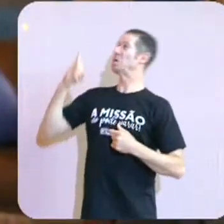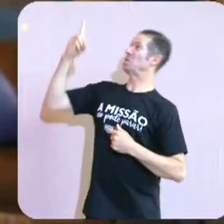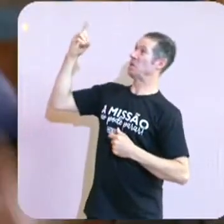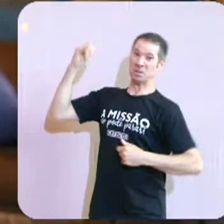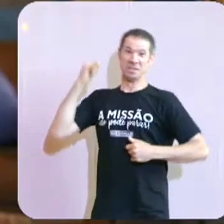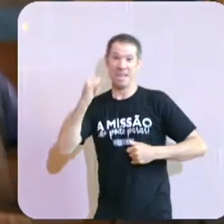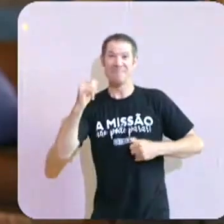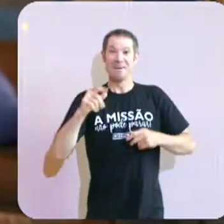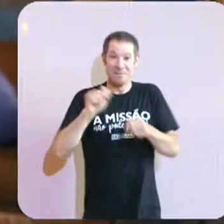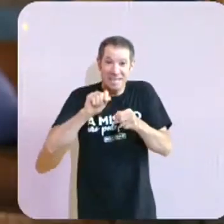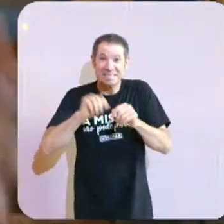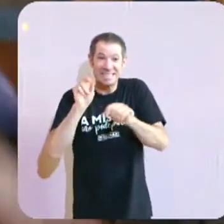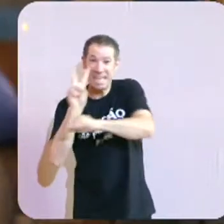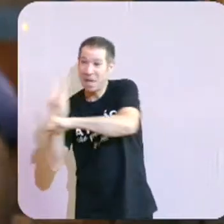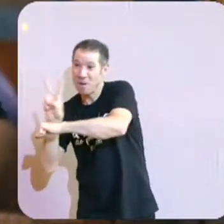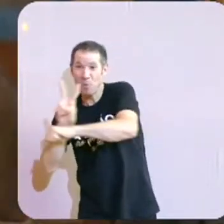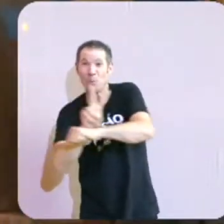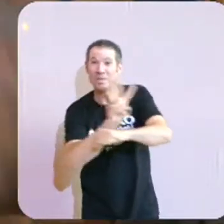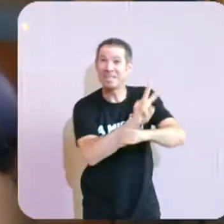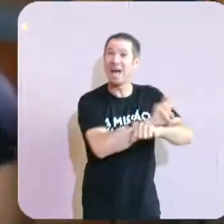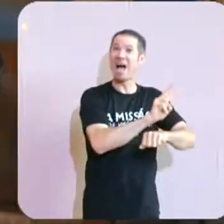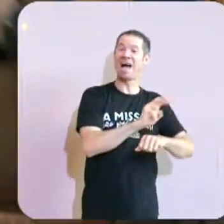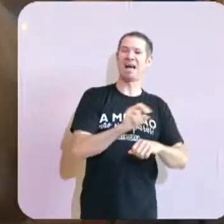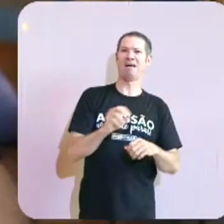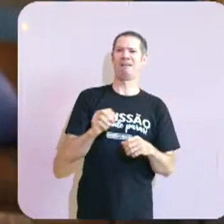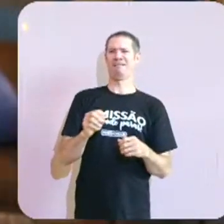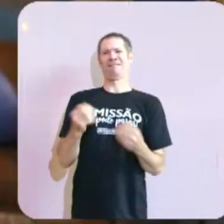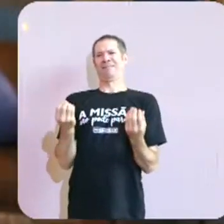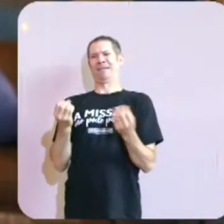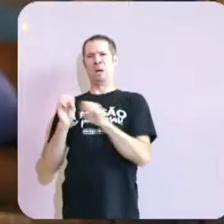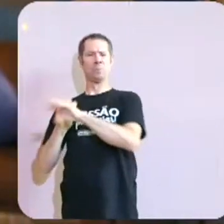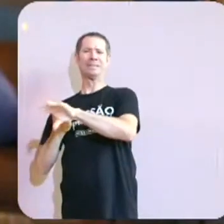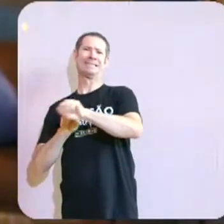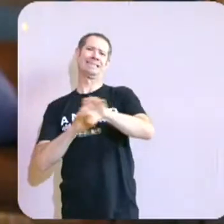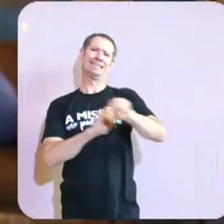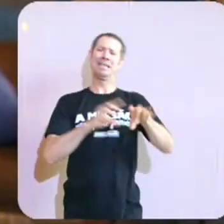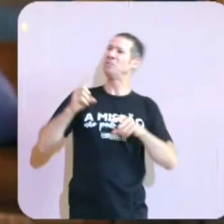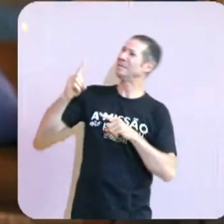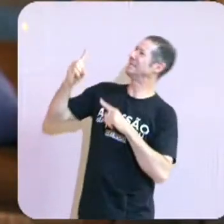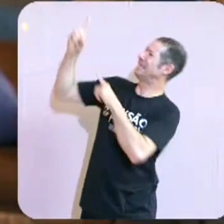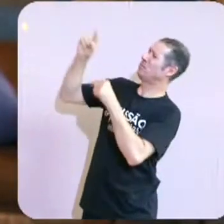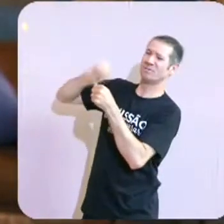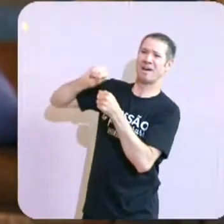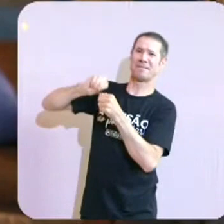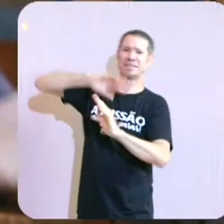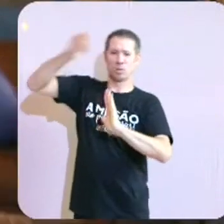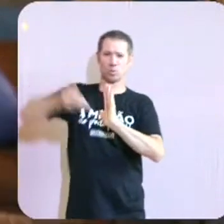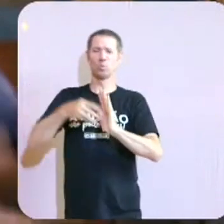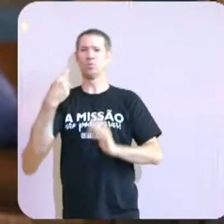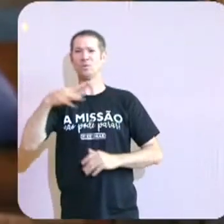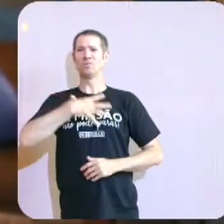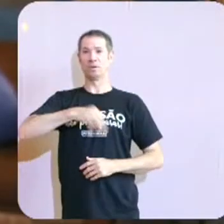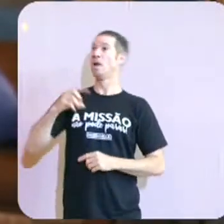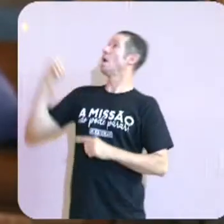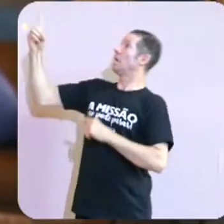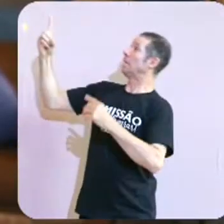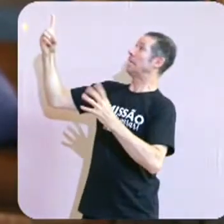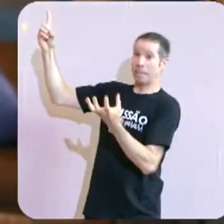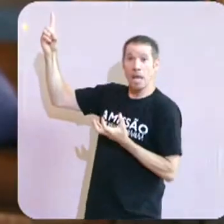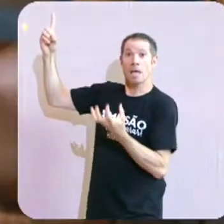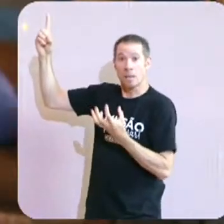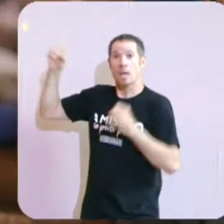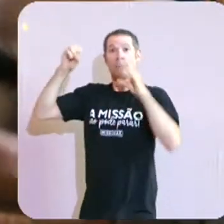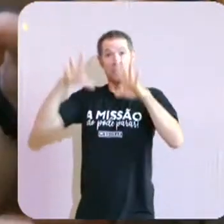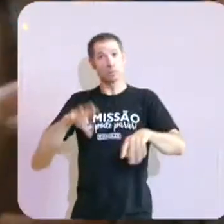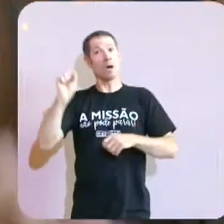sua vida, Ele quer cuidar disso, Ele quer. E é como se o ensino é de que Deus vai fazer tudo pelos seus filhos. E Ele quer abençoar